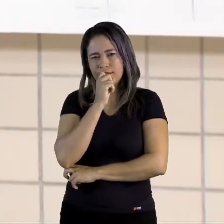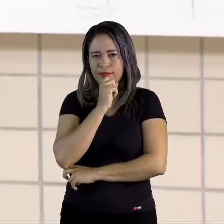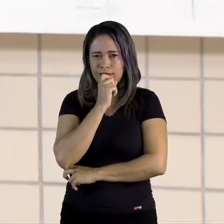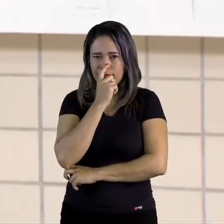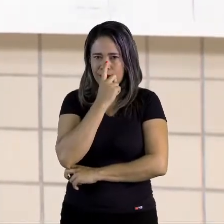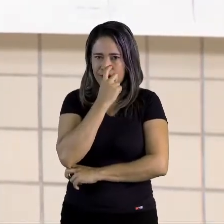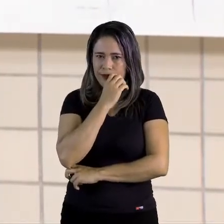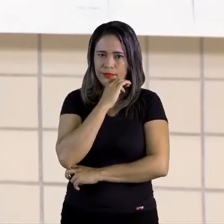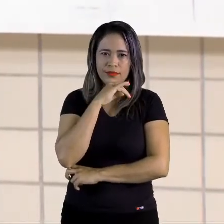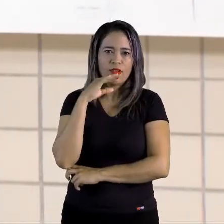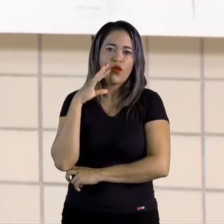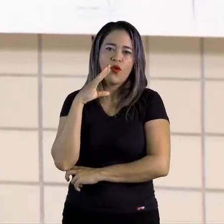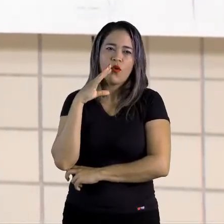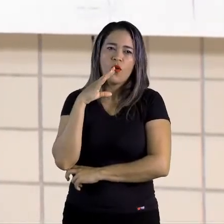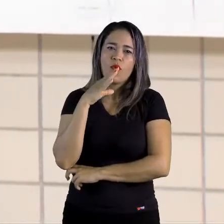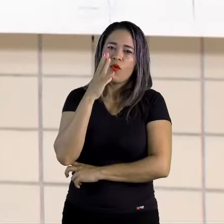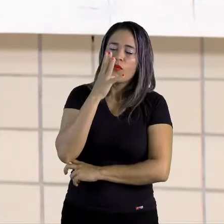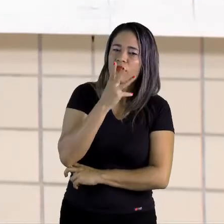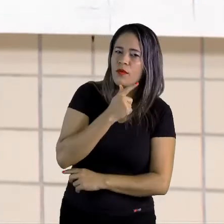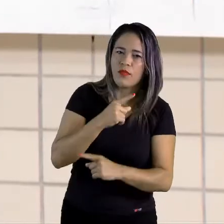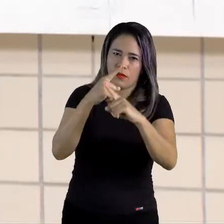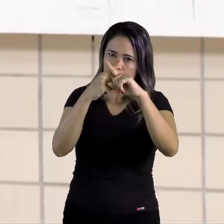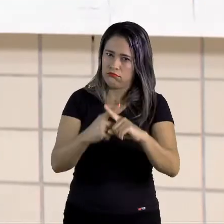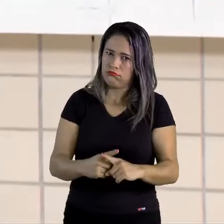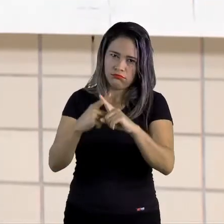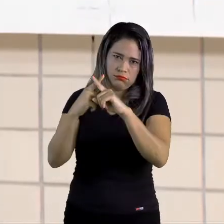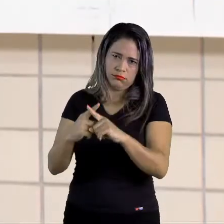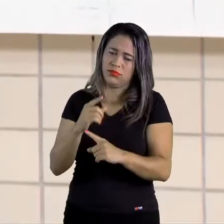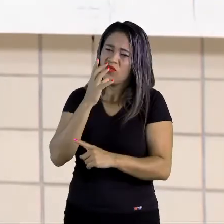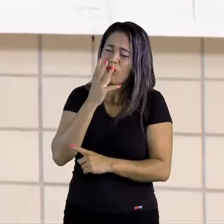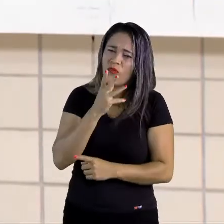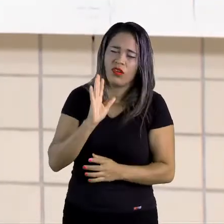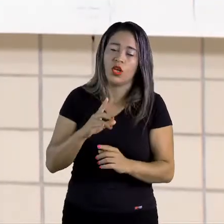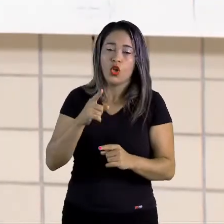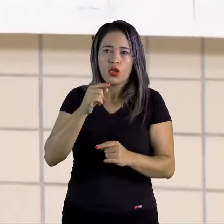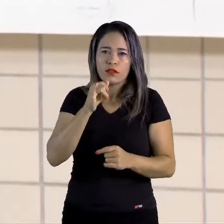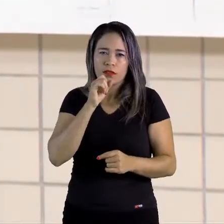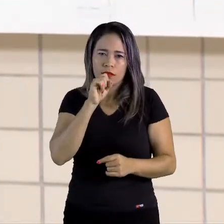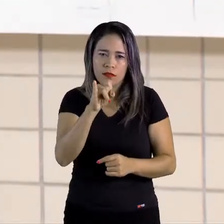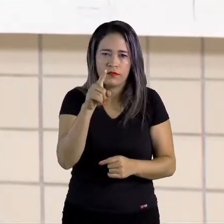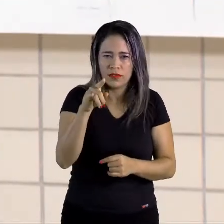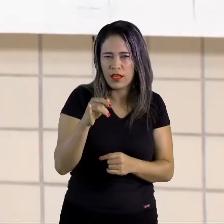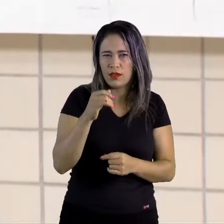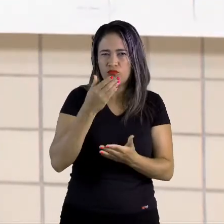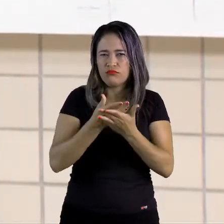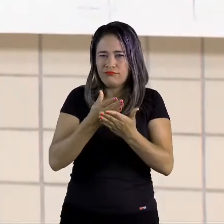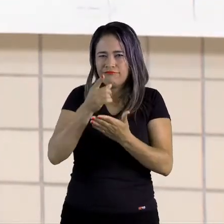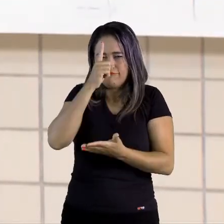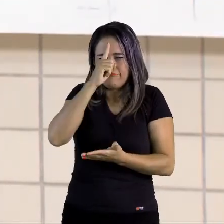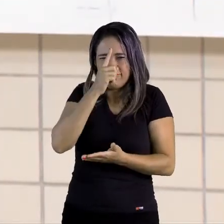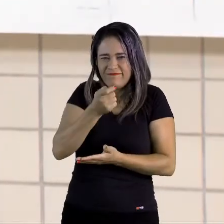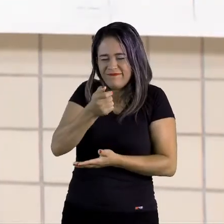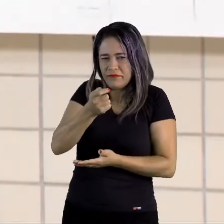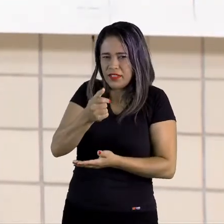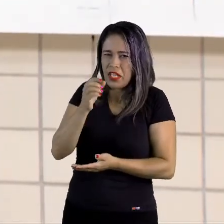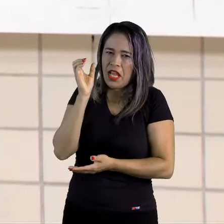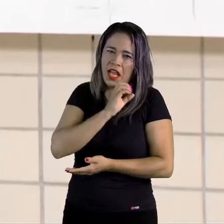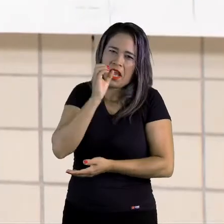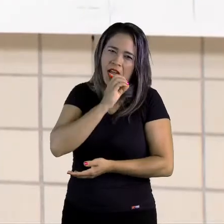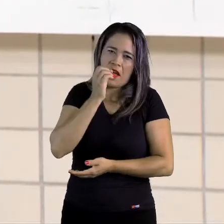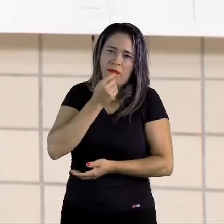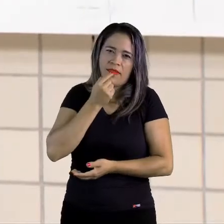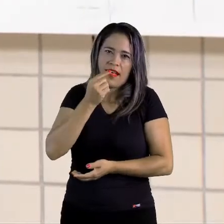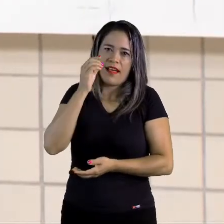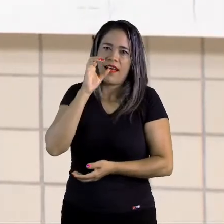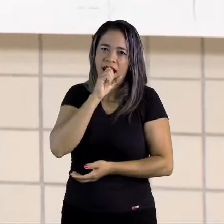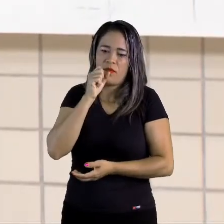não demore a estudar a tabuada de multiplicar. Se você estudar todo dia um pouquinho, rapidamente você vai aprender na ponta